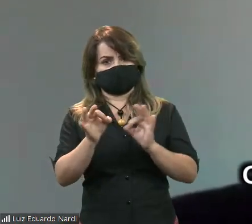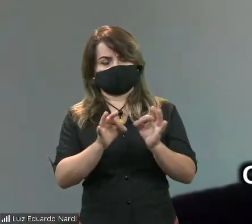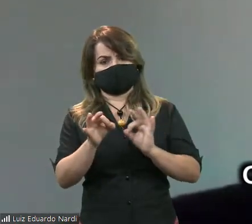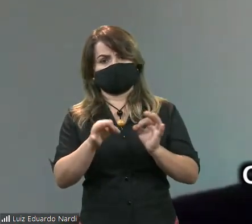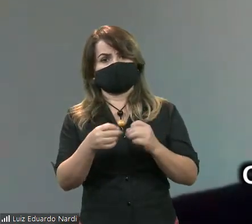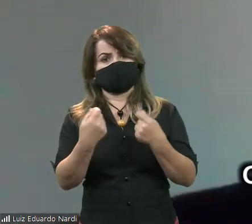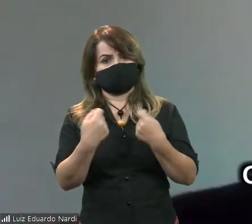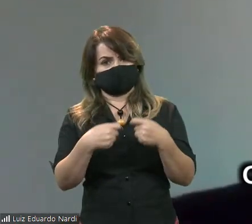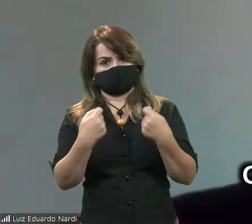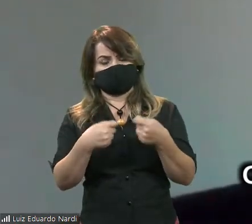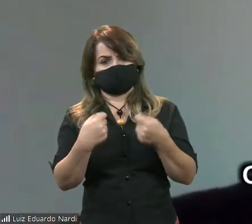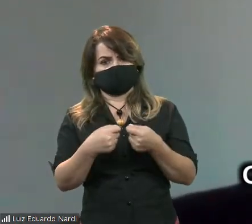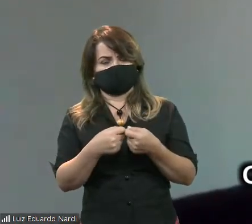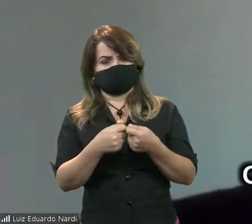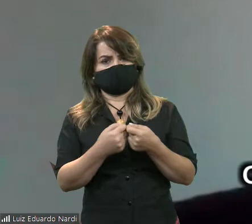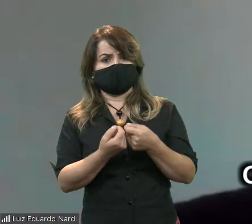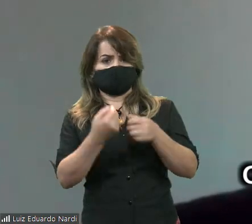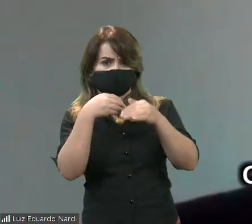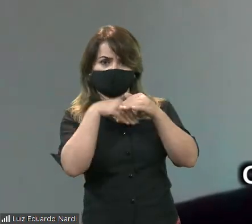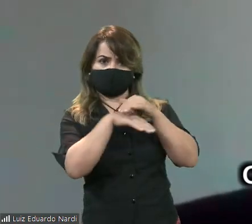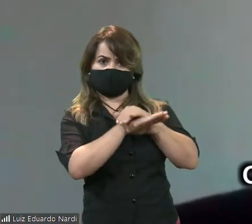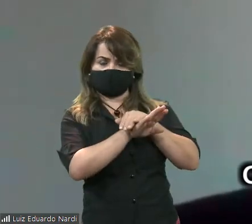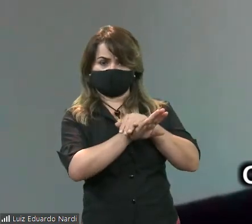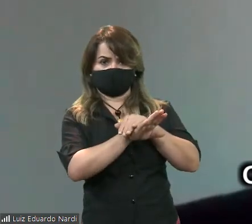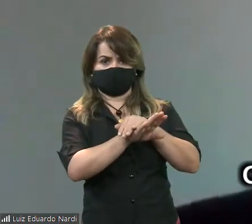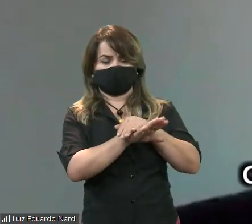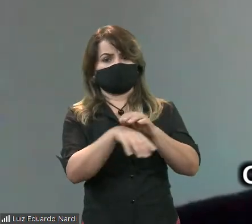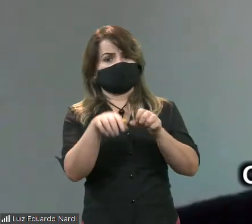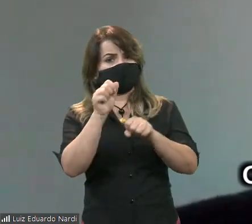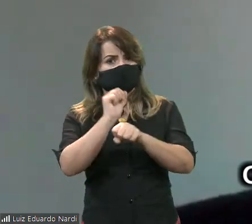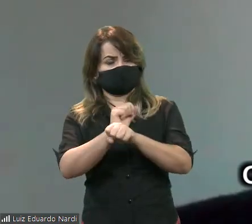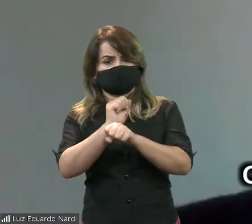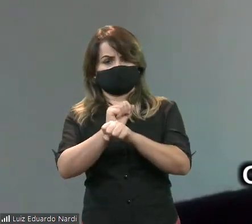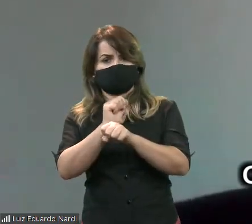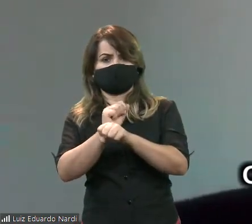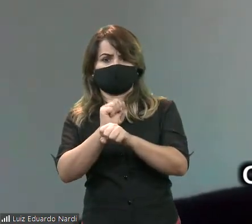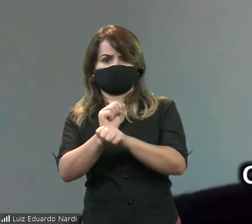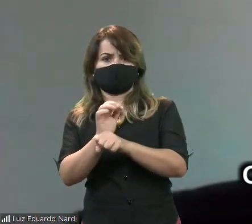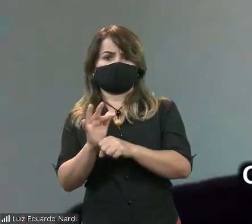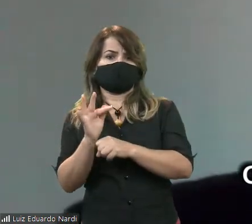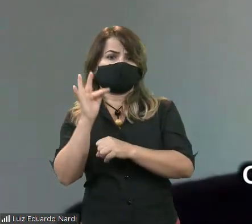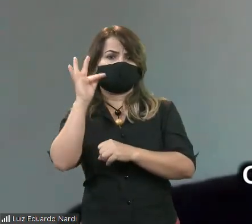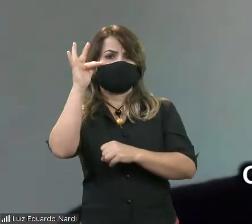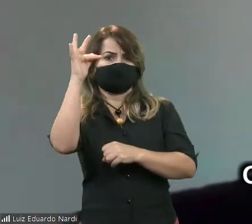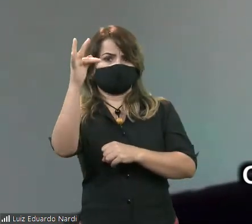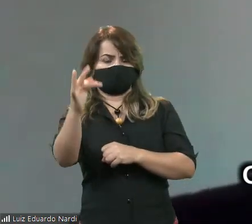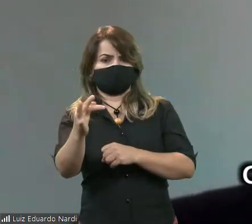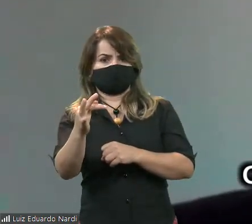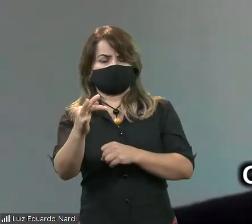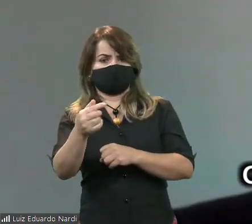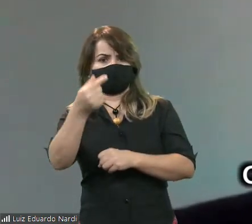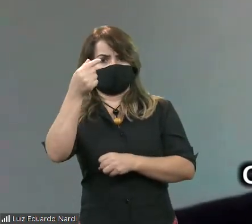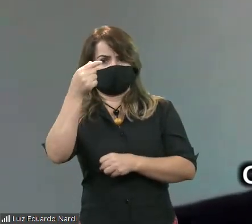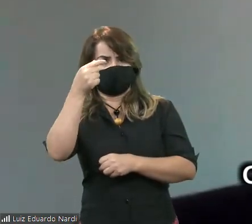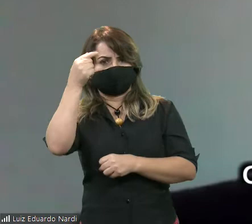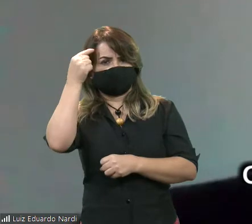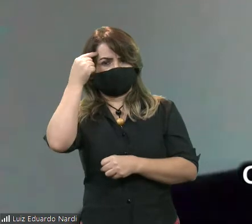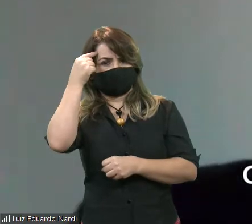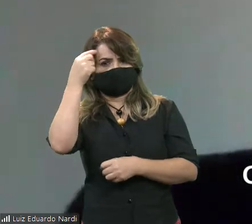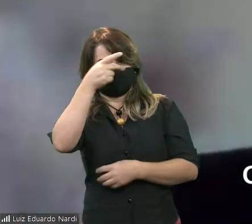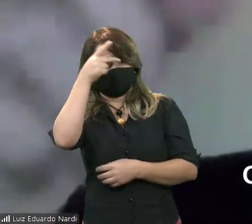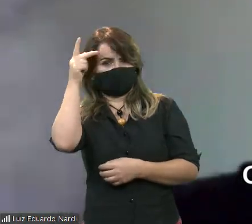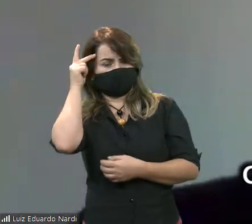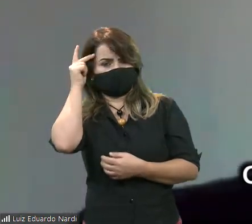sido guardado e que se aguardasse no futuro, se alguém imaginar que tenha,